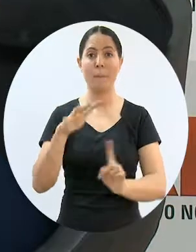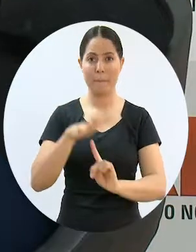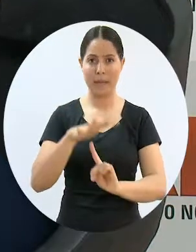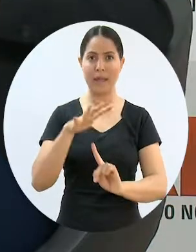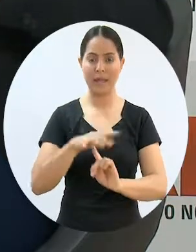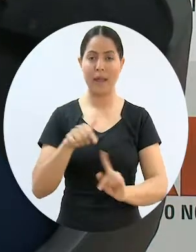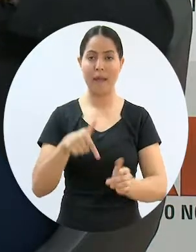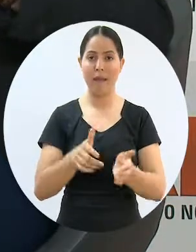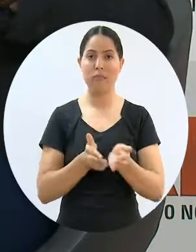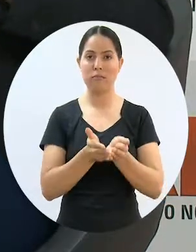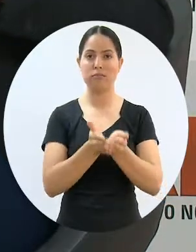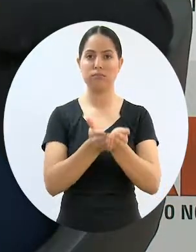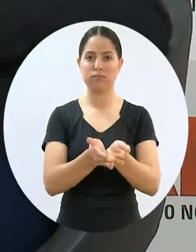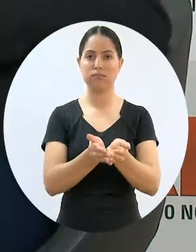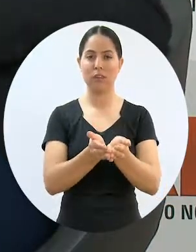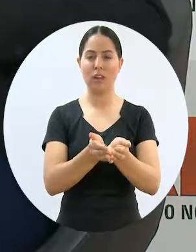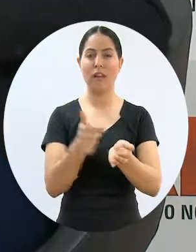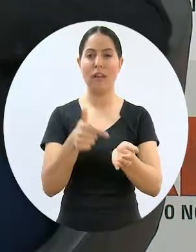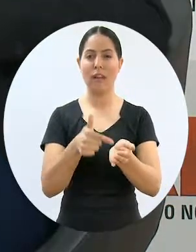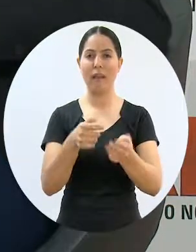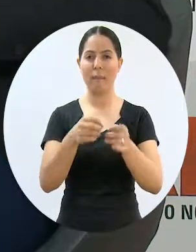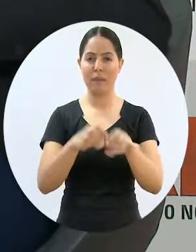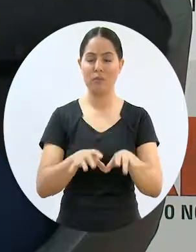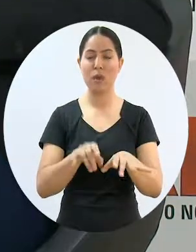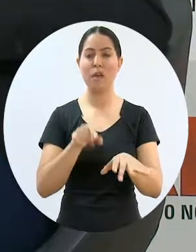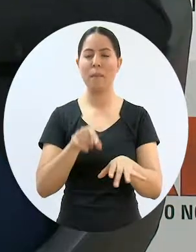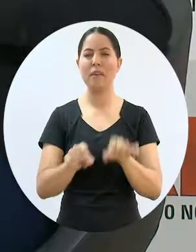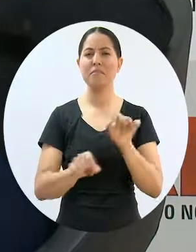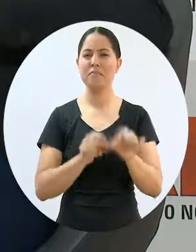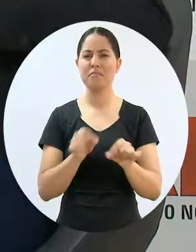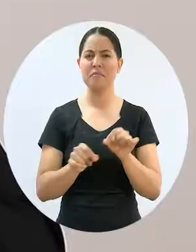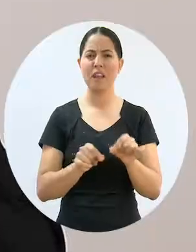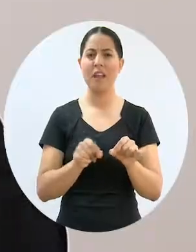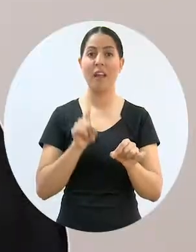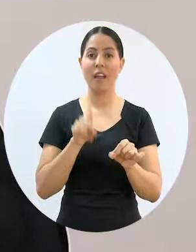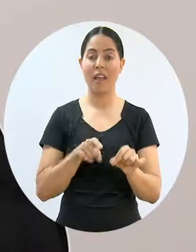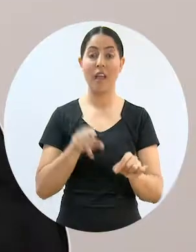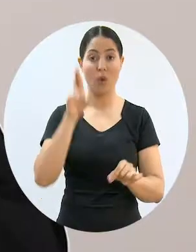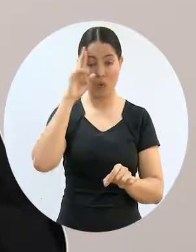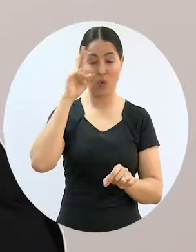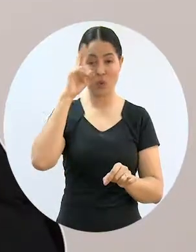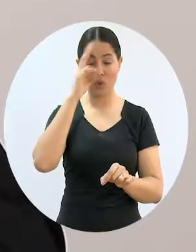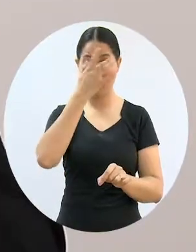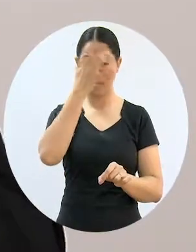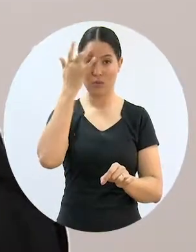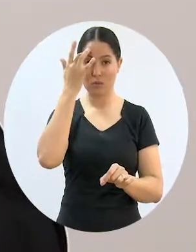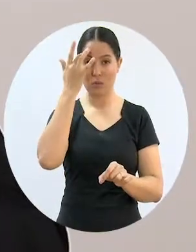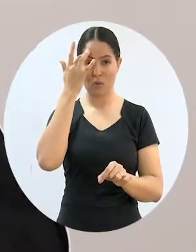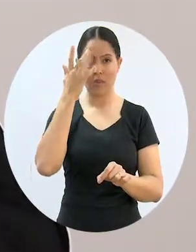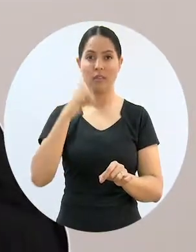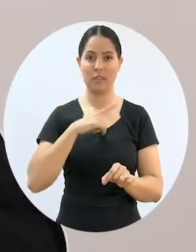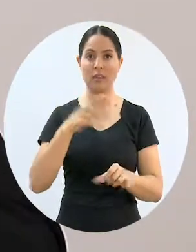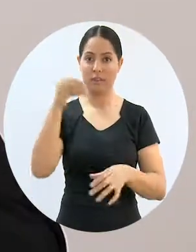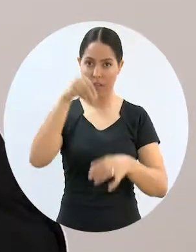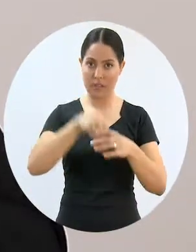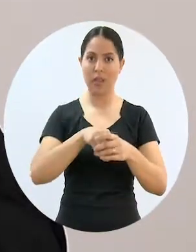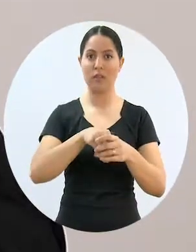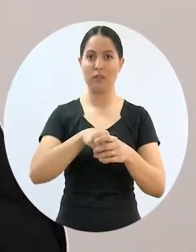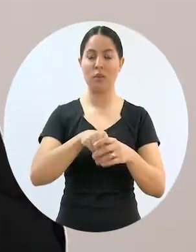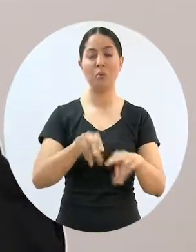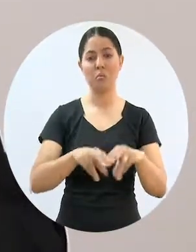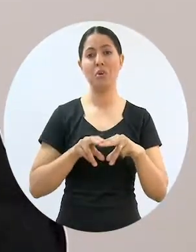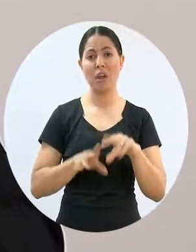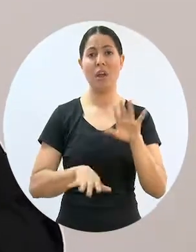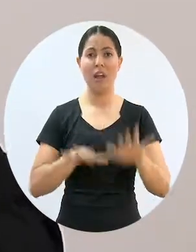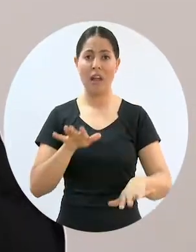Paraná. Então, não necessariamente o dono da carga é o responsável, mas sim o dono da embarcação e aquele que estava realizando a